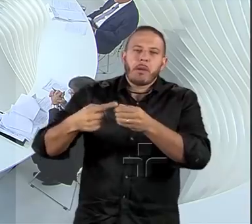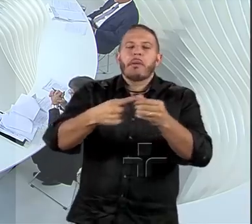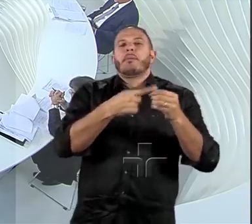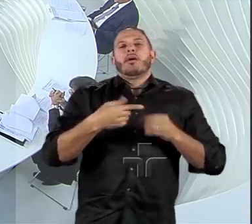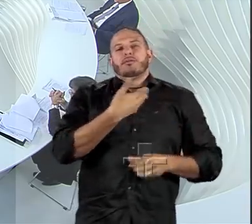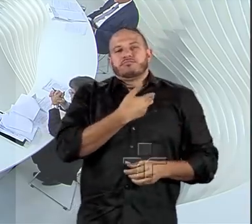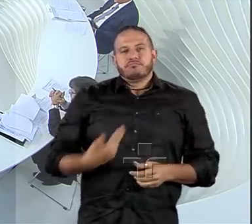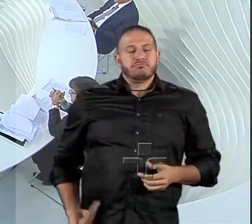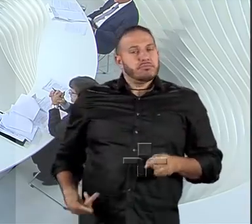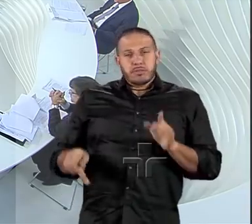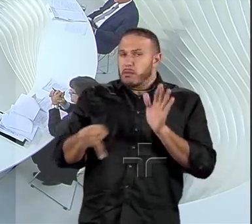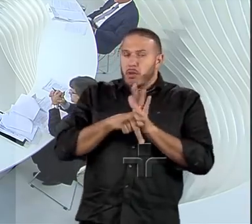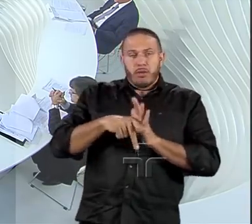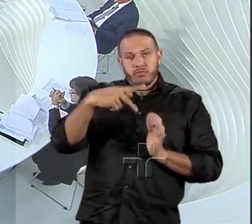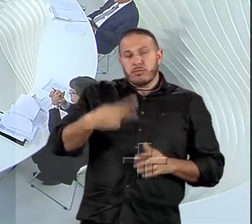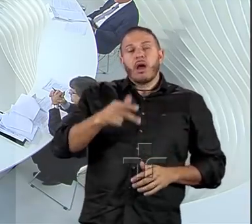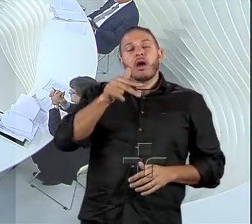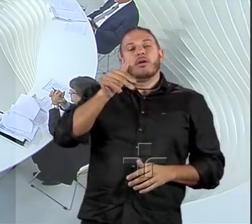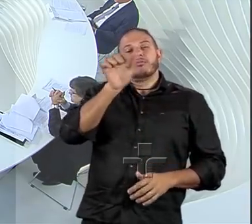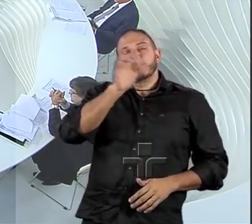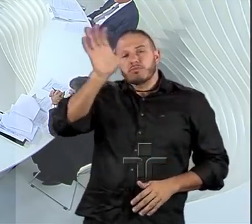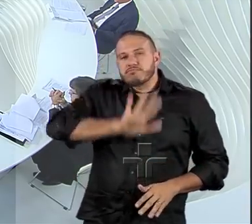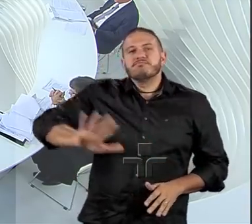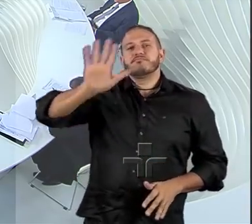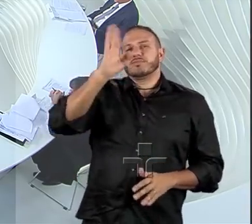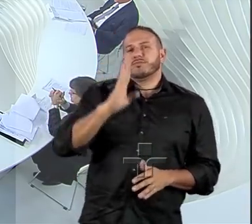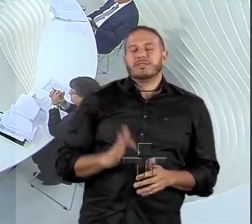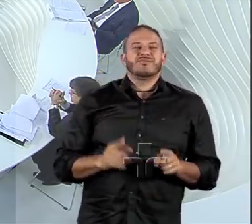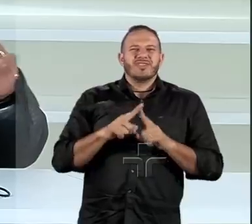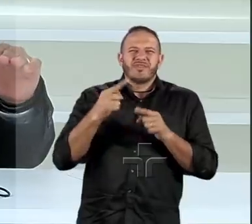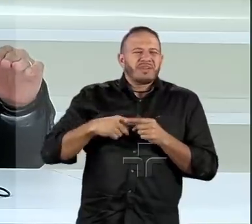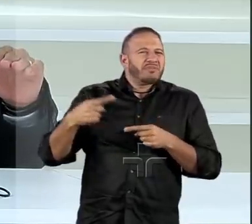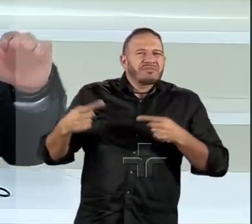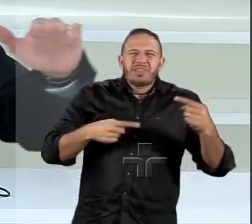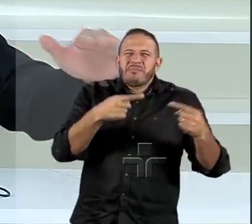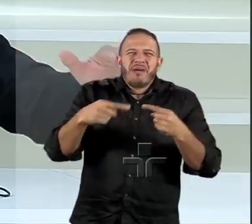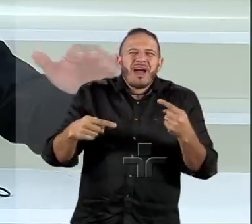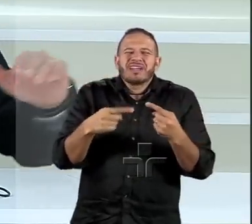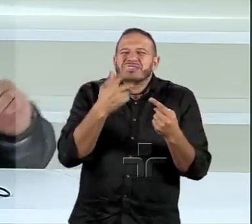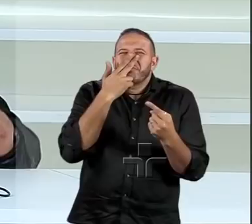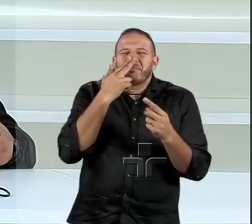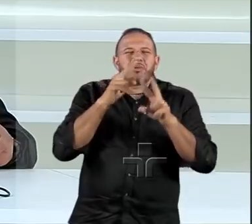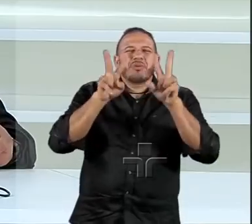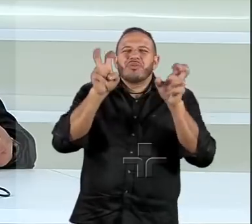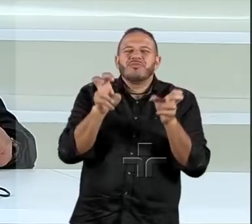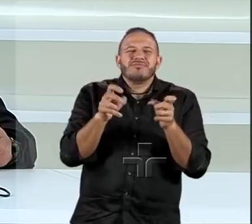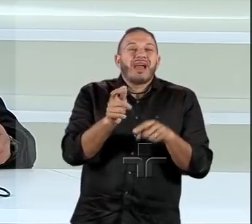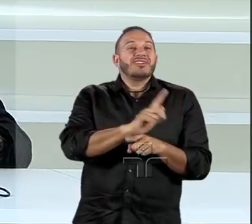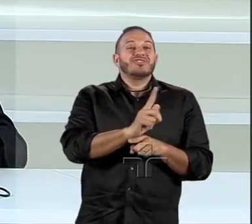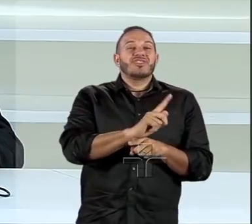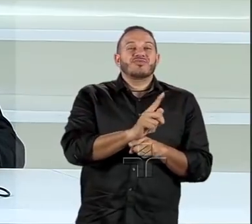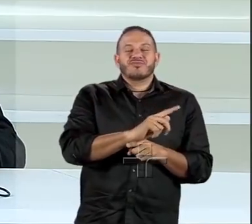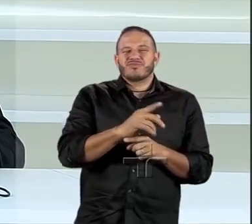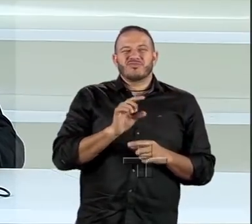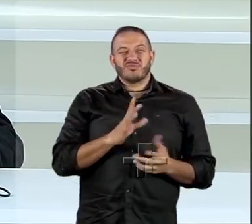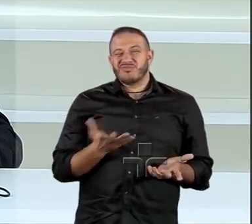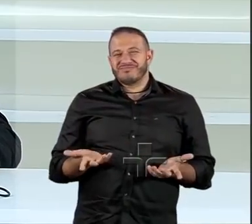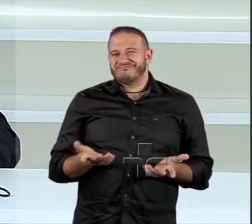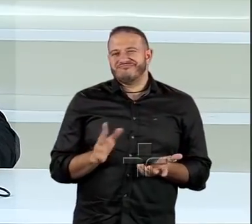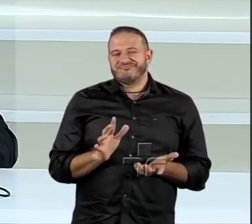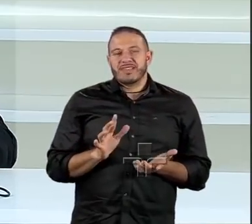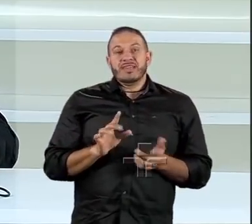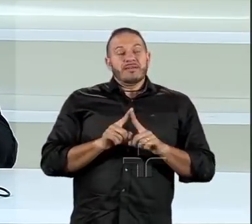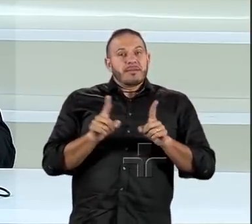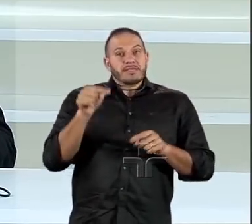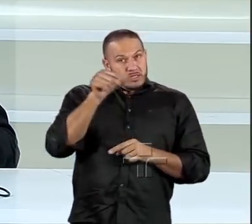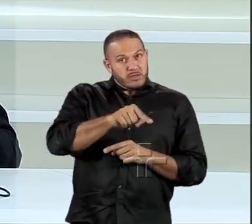estados e a própria União precisam estar juntos nisso, porque senão fica um debate meramente do gestor de plantão. E isso aí é